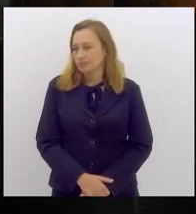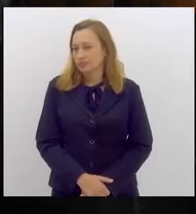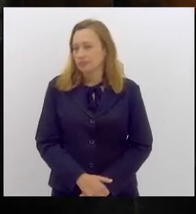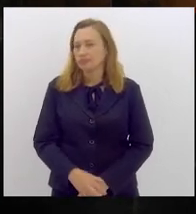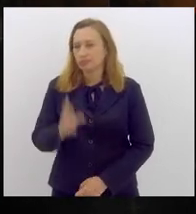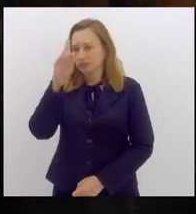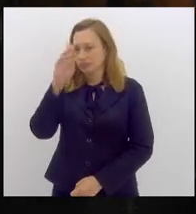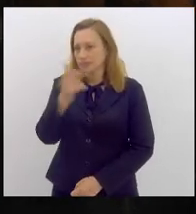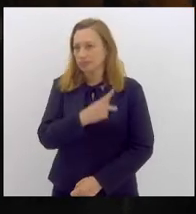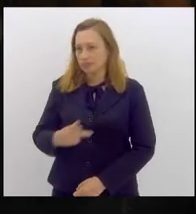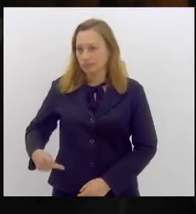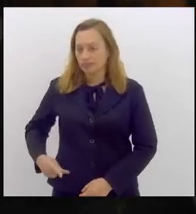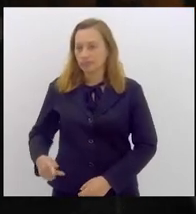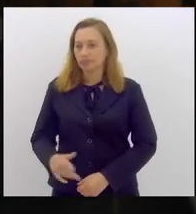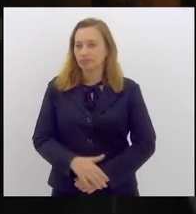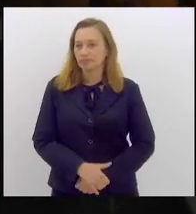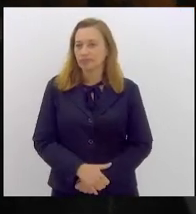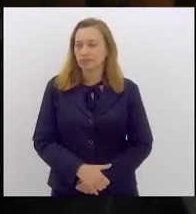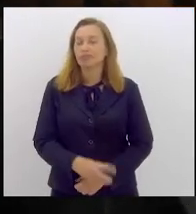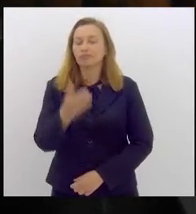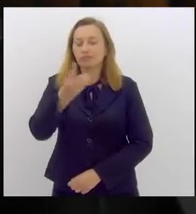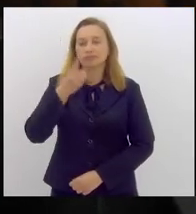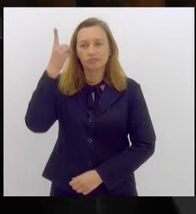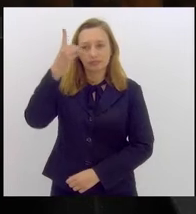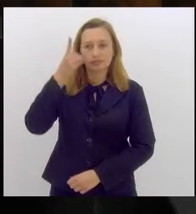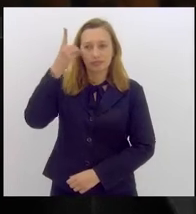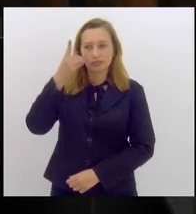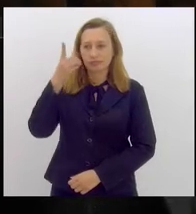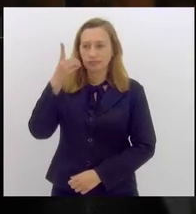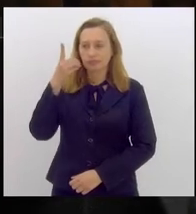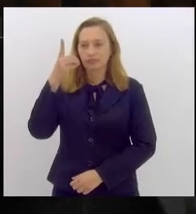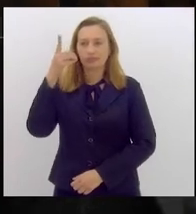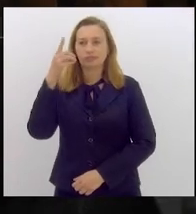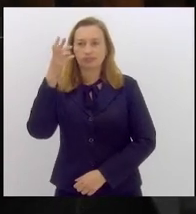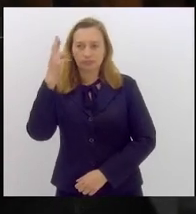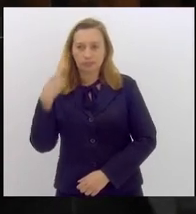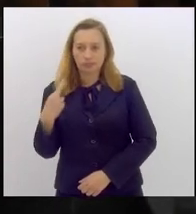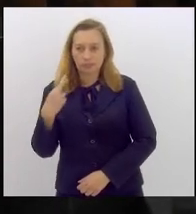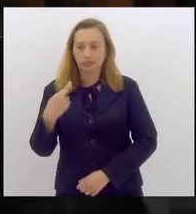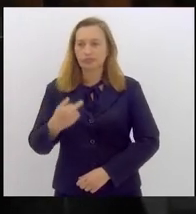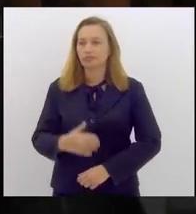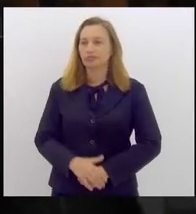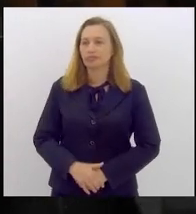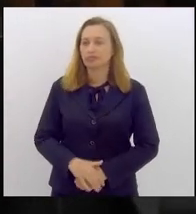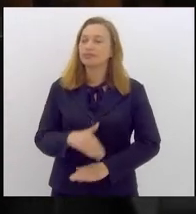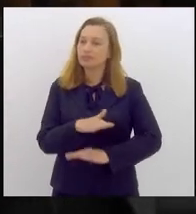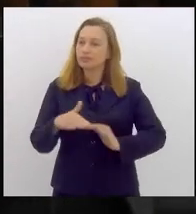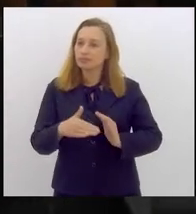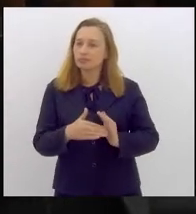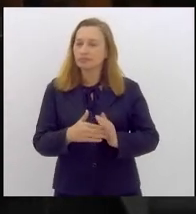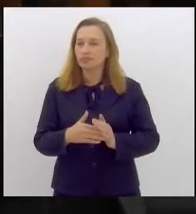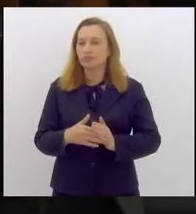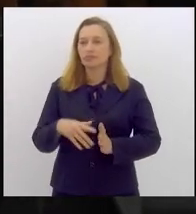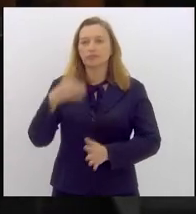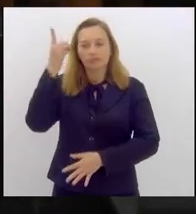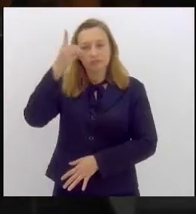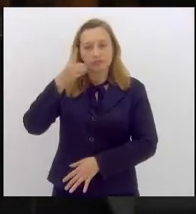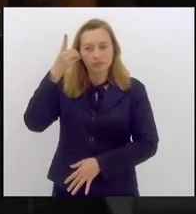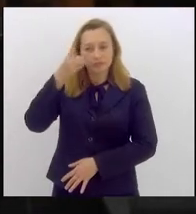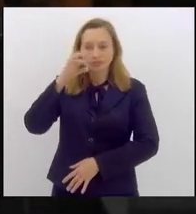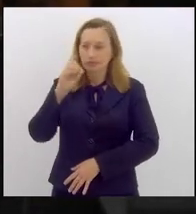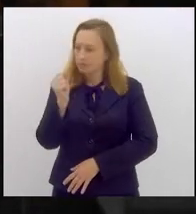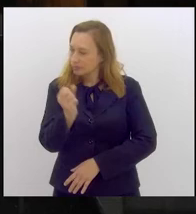Senhora presidente, deputada Renata Souza, senhoras deputadas Marta